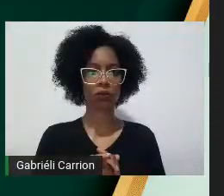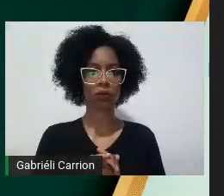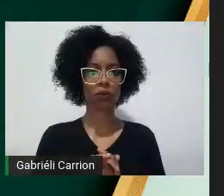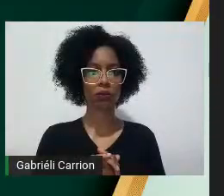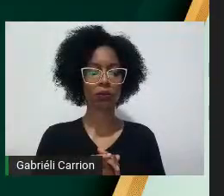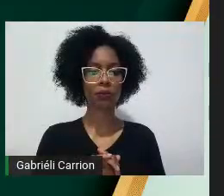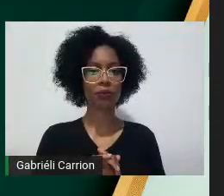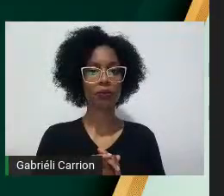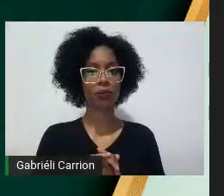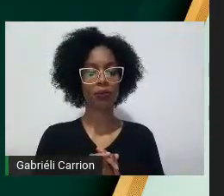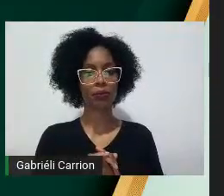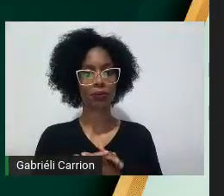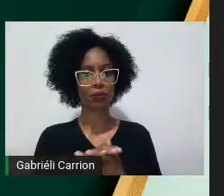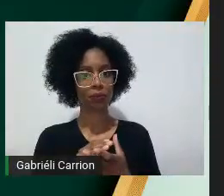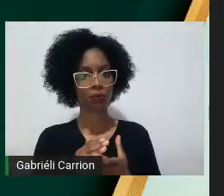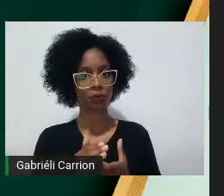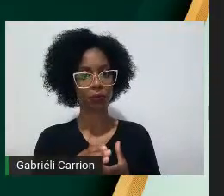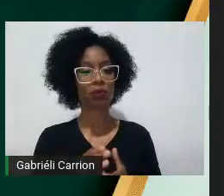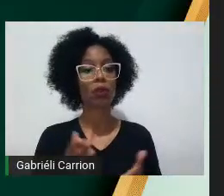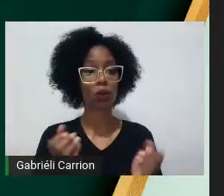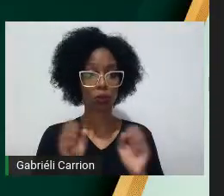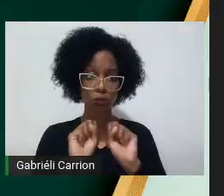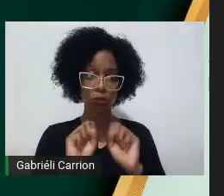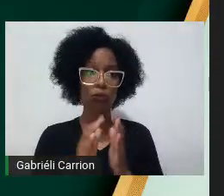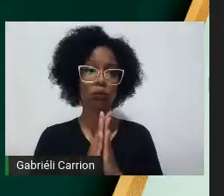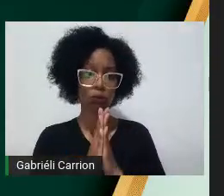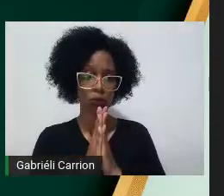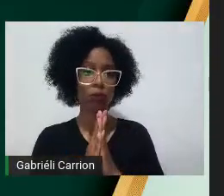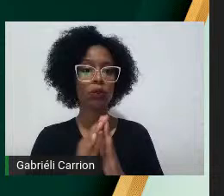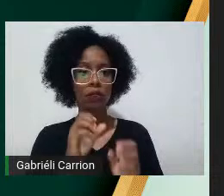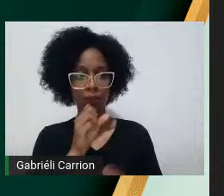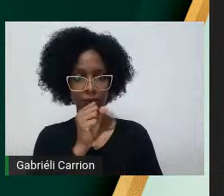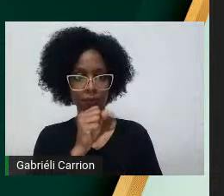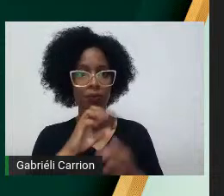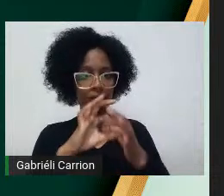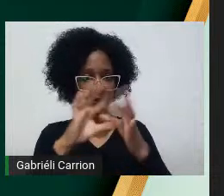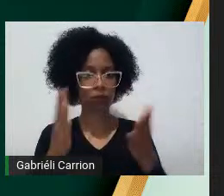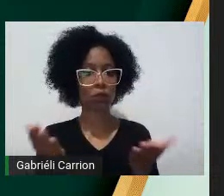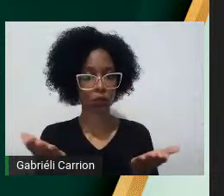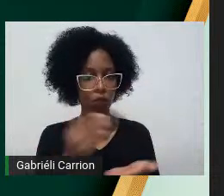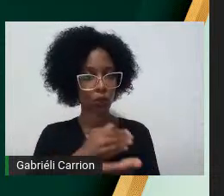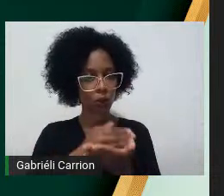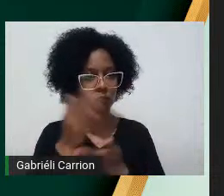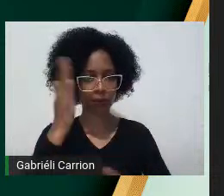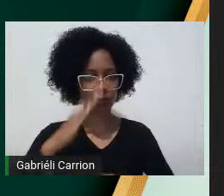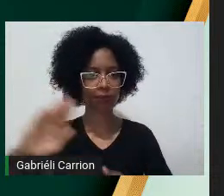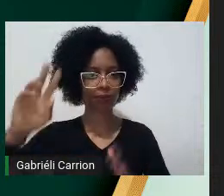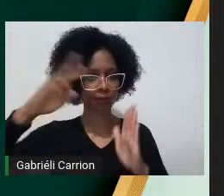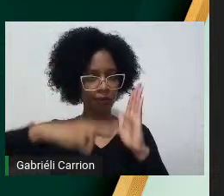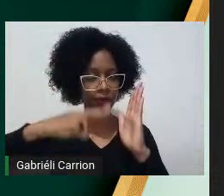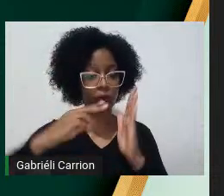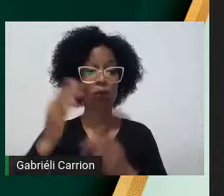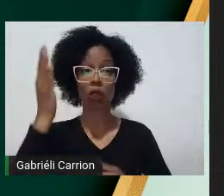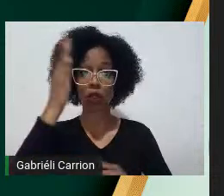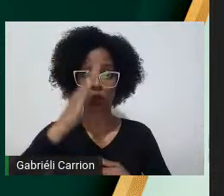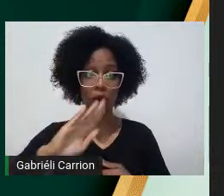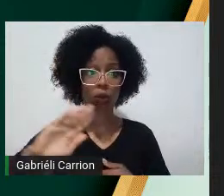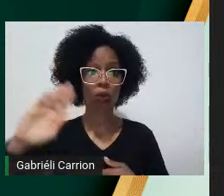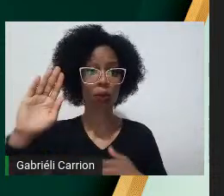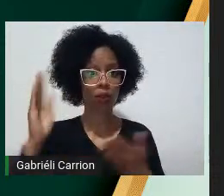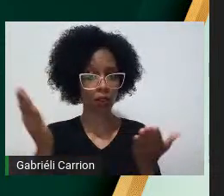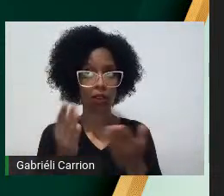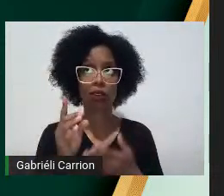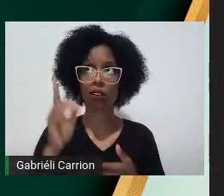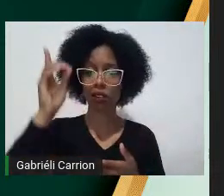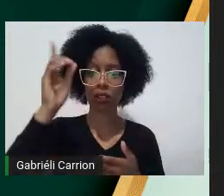Banda que abre seu microfone, erga sua mão direita e faça a leitura. Prometo, diante de Deus e dos